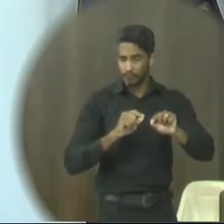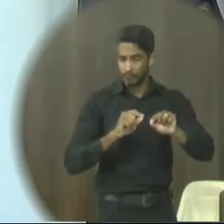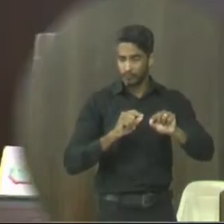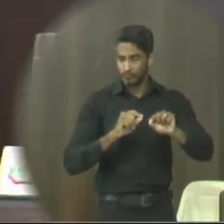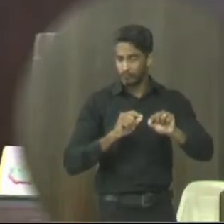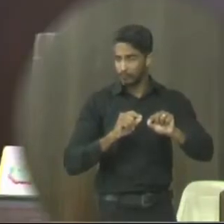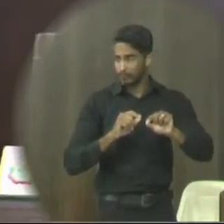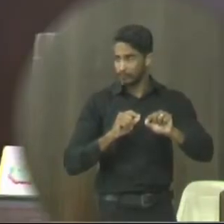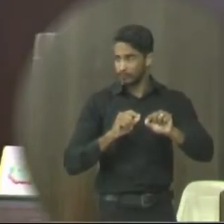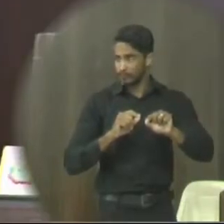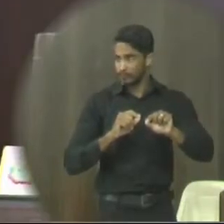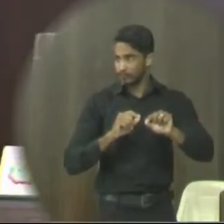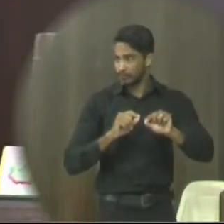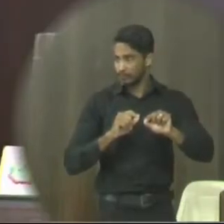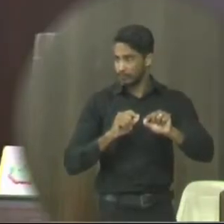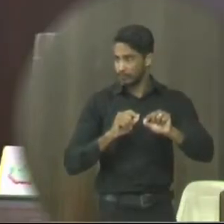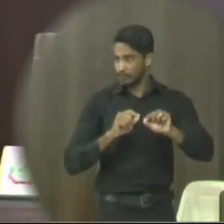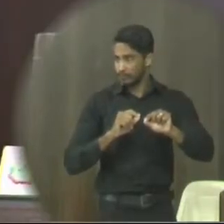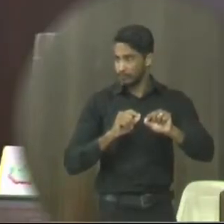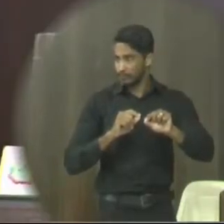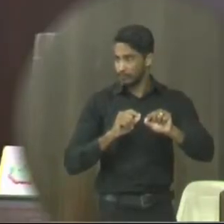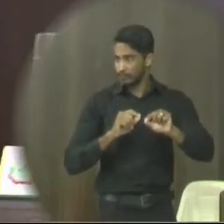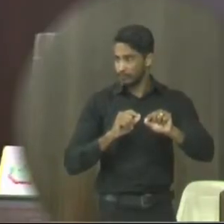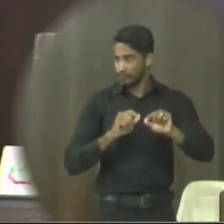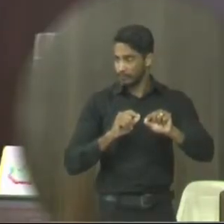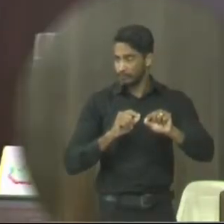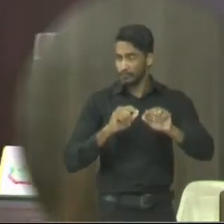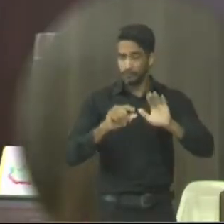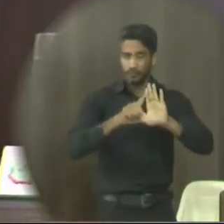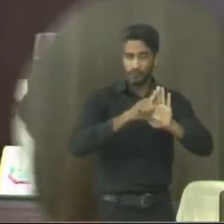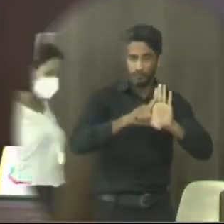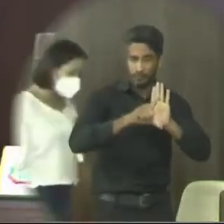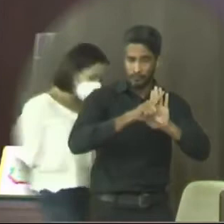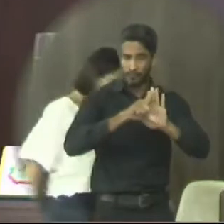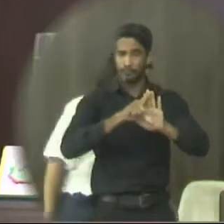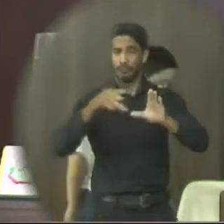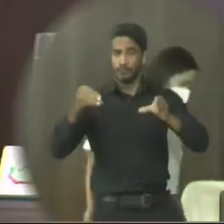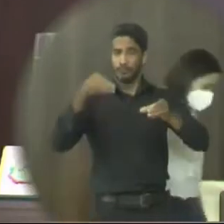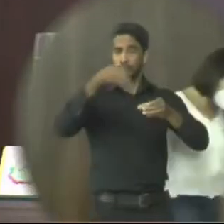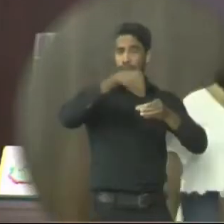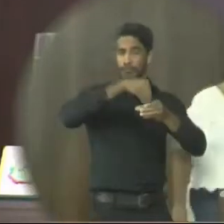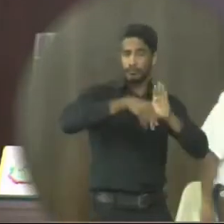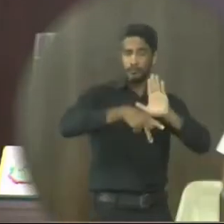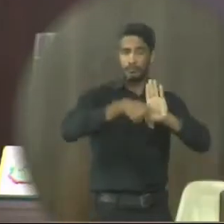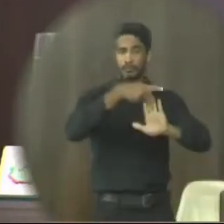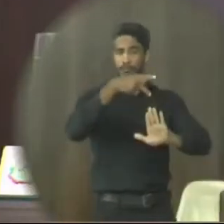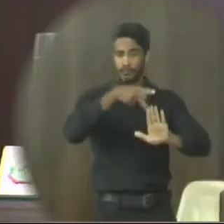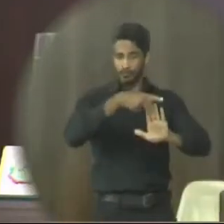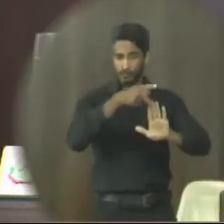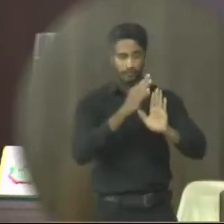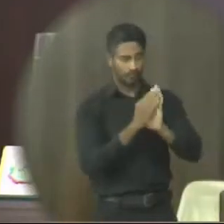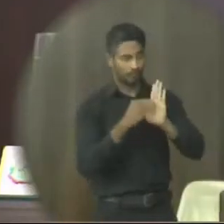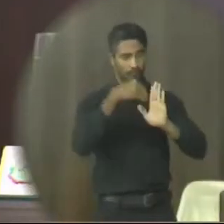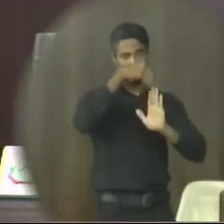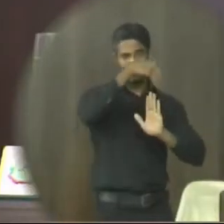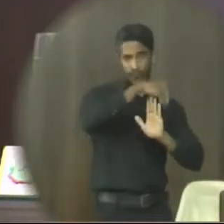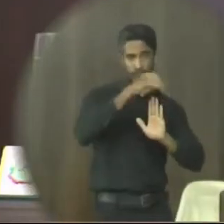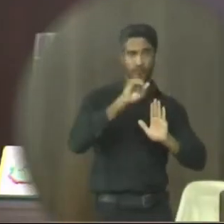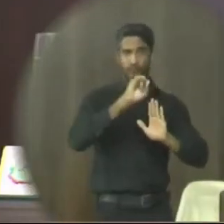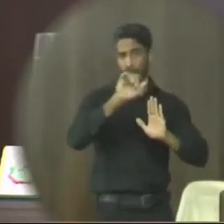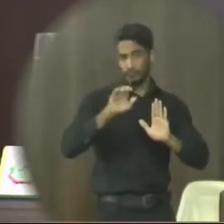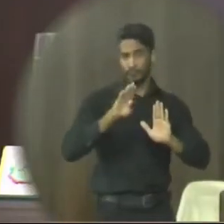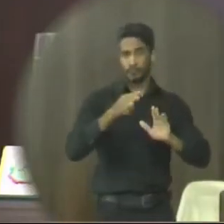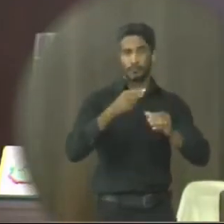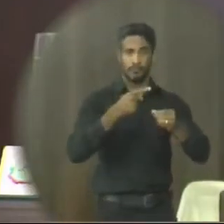perfeição dos emisite legislador do institui-se o projeto Agenda Janaúba